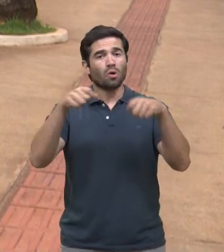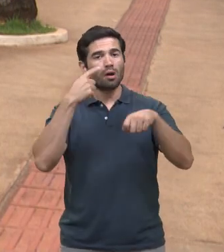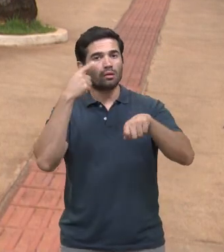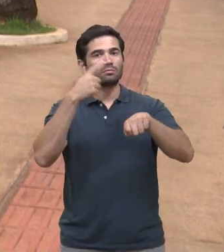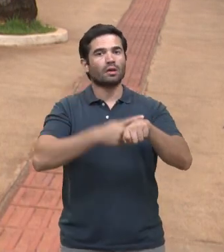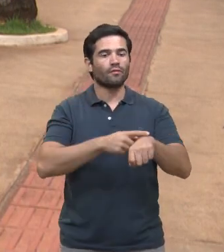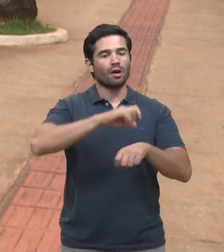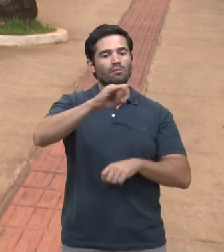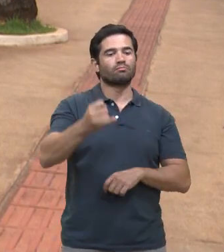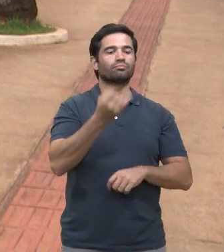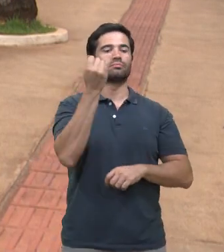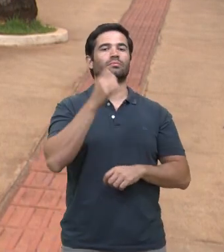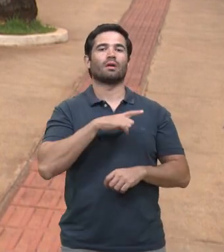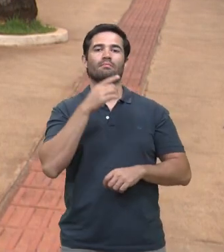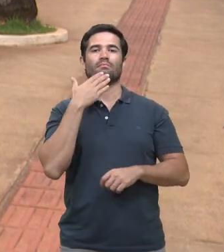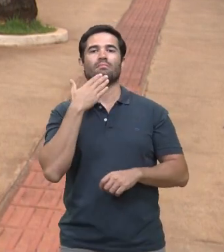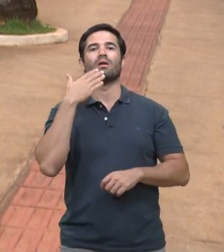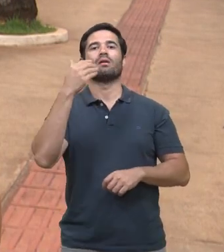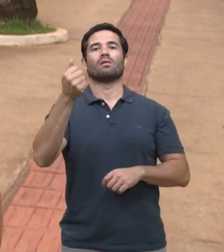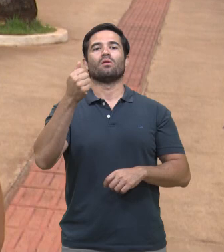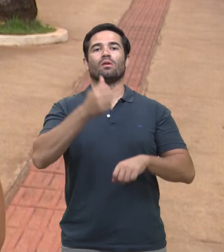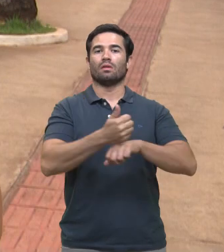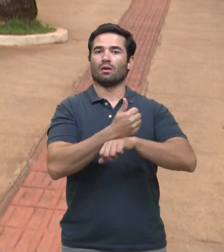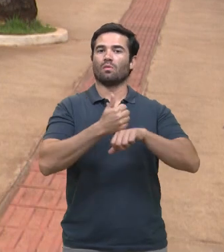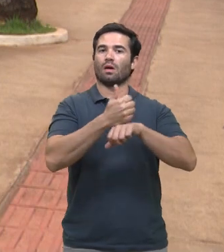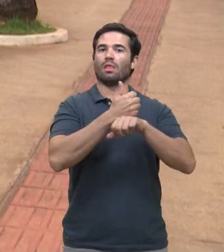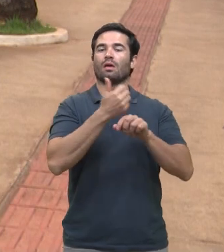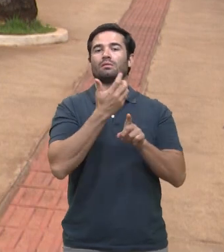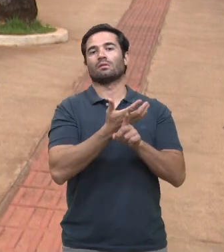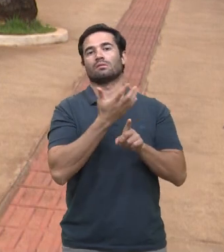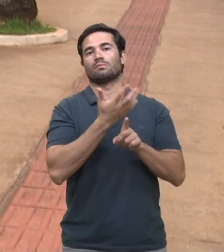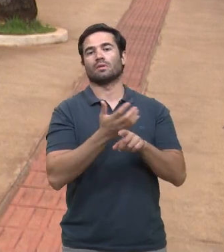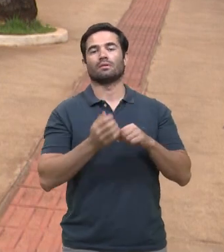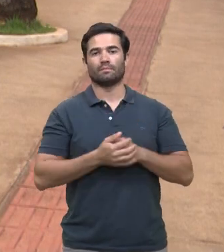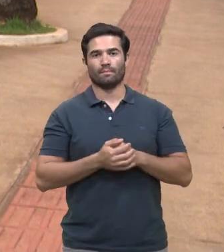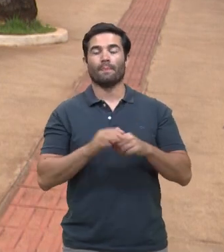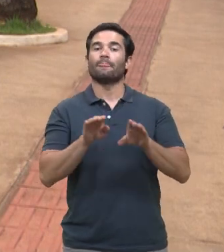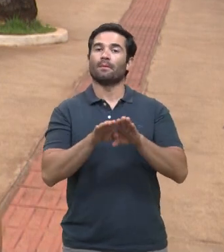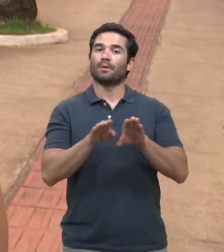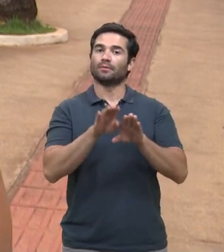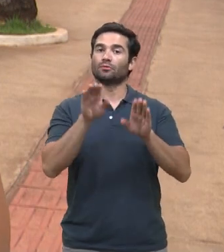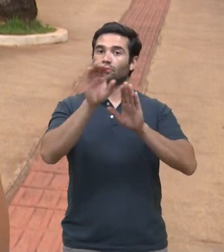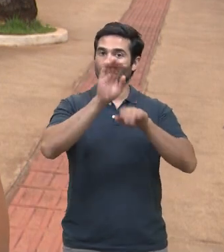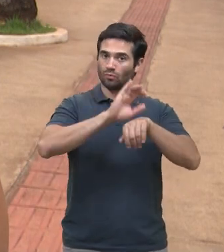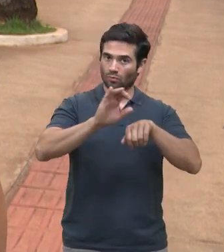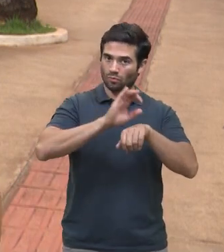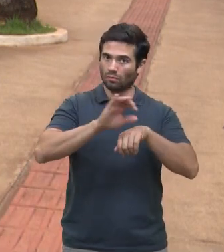de identificar oportunidades de melhoria na qualidade das disciplinas e do